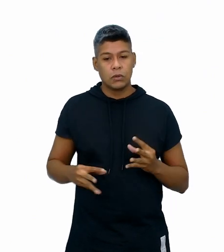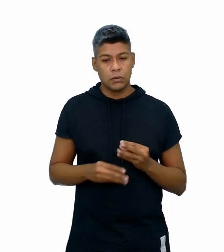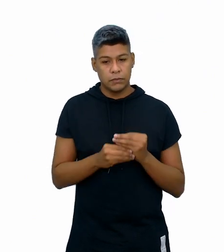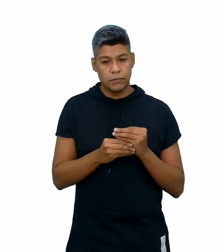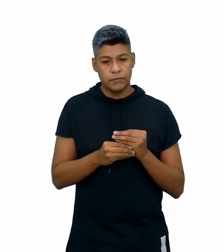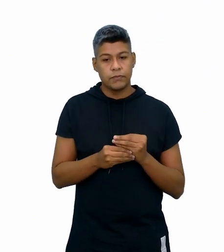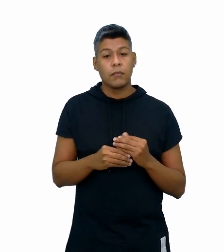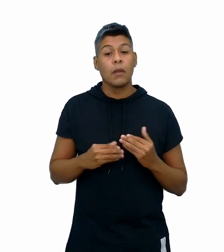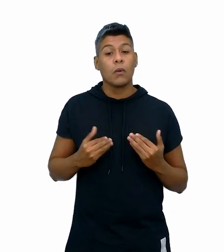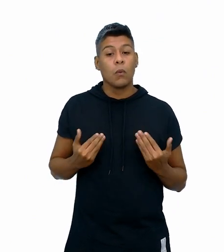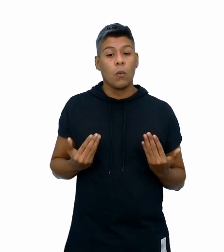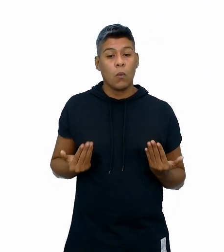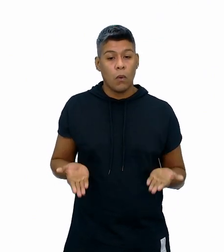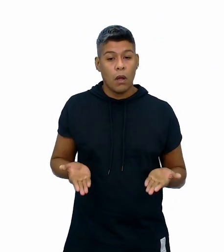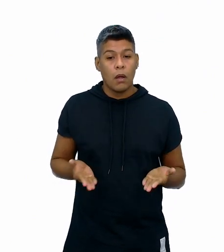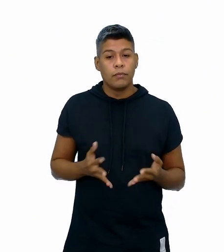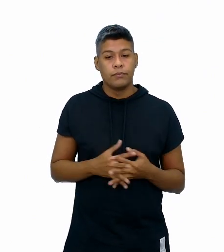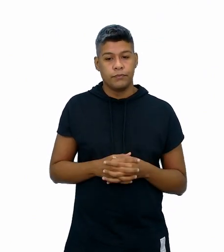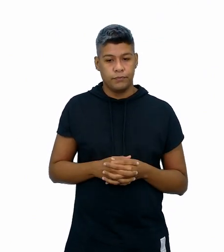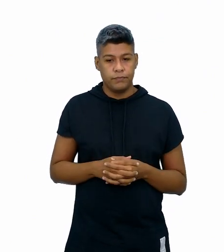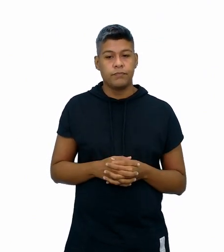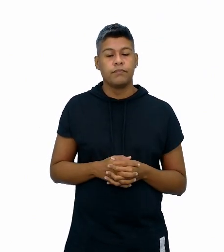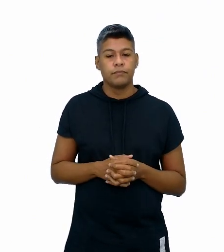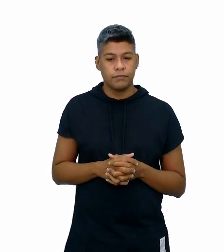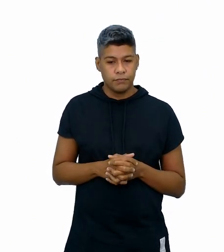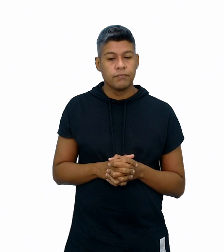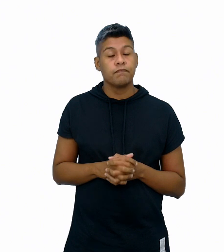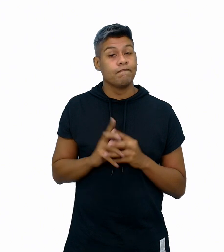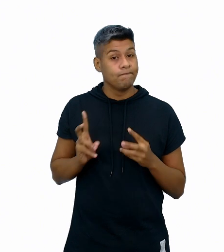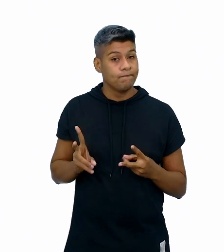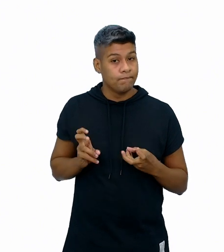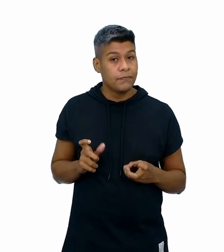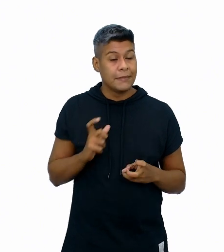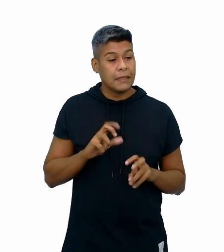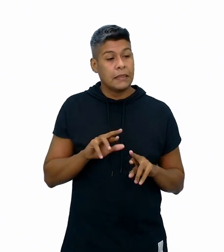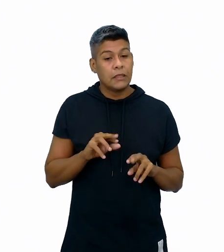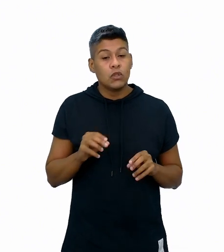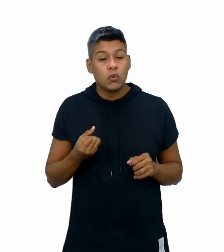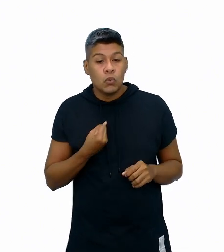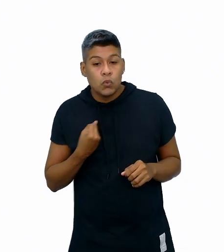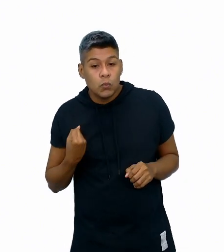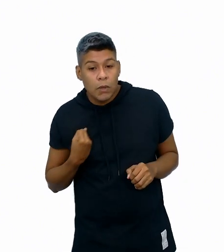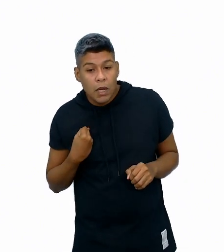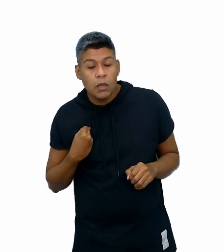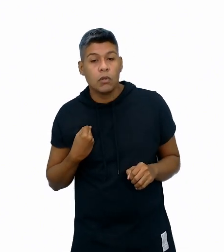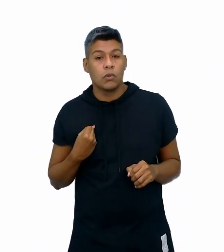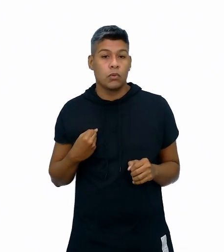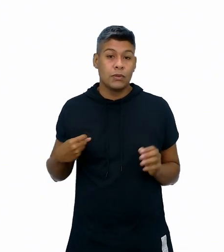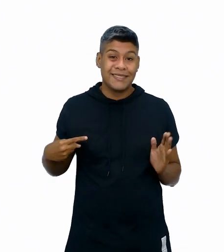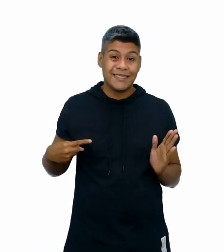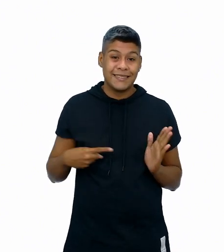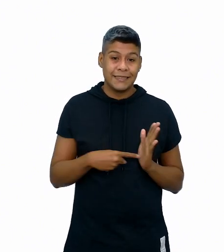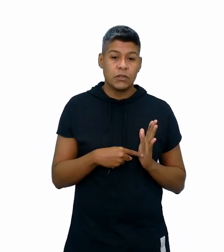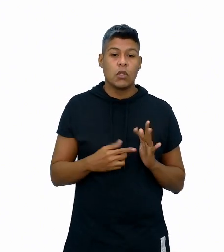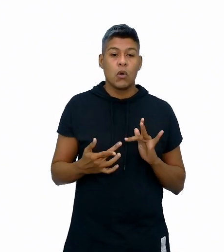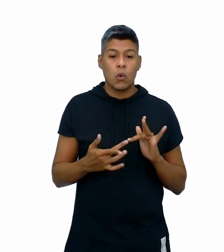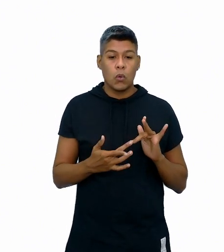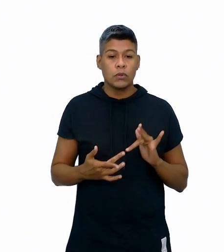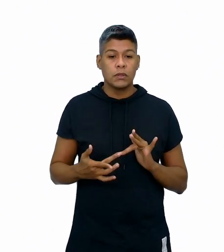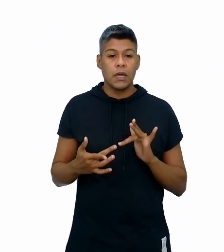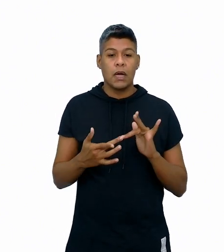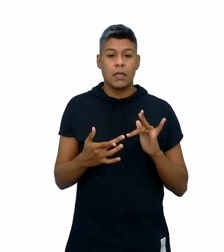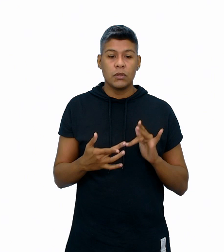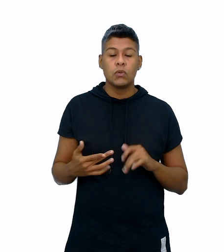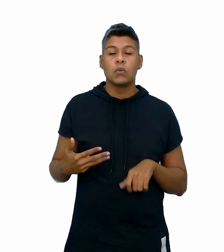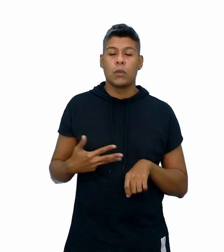complementar? Qual? Então, a gente observa que existem números para denunciar, existem aí contatos de